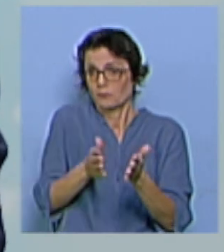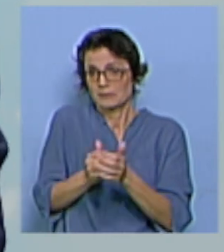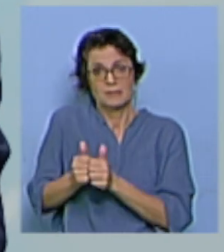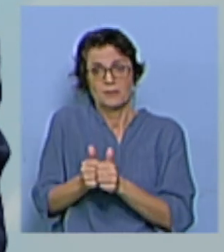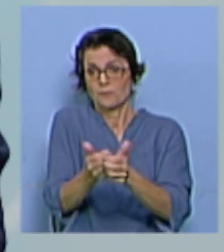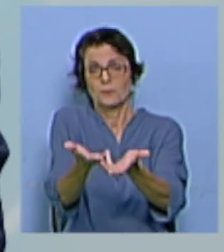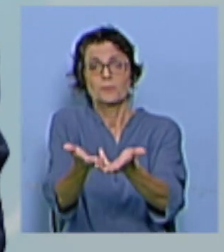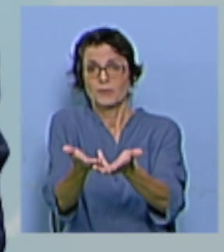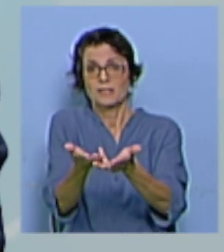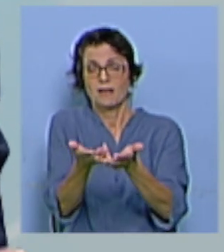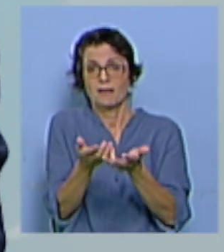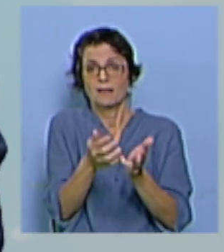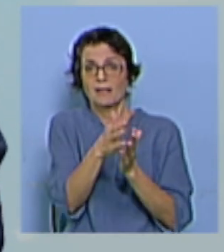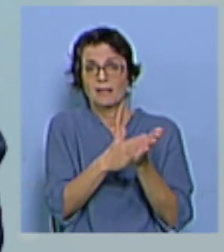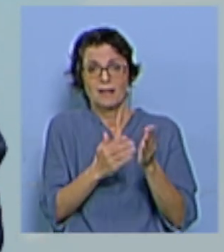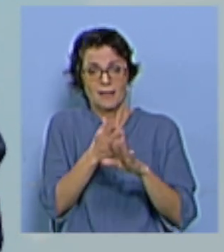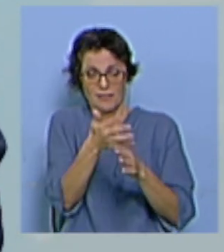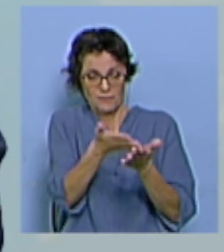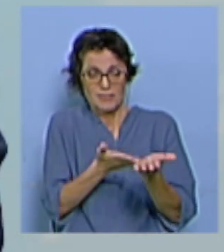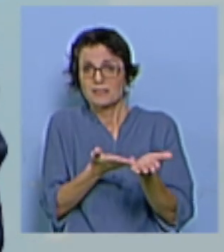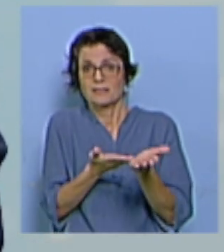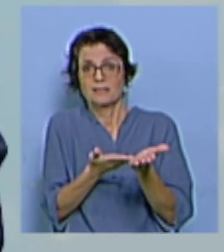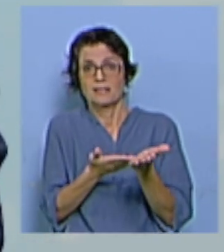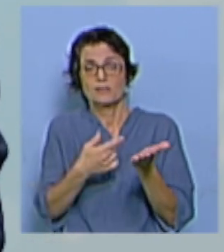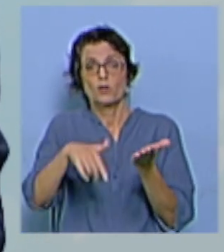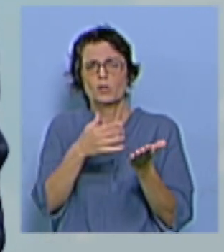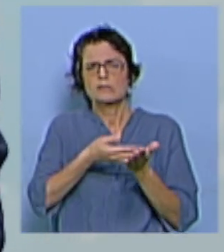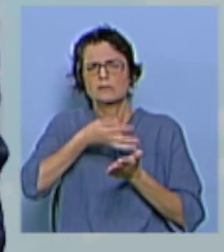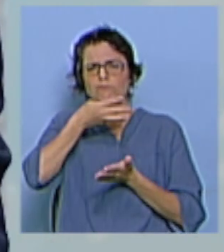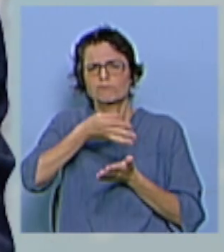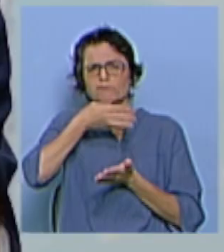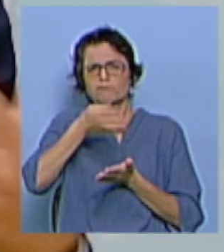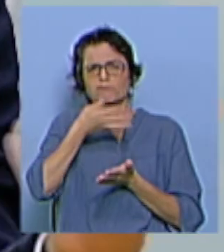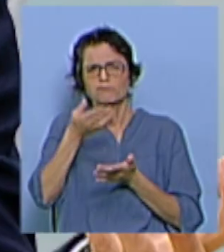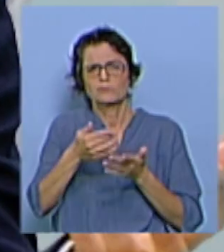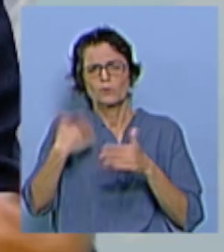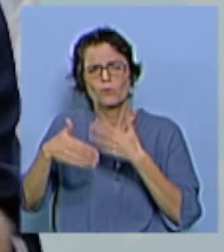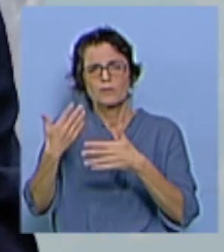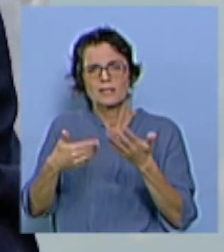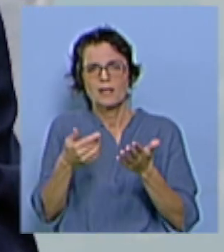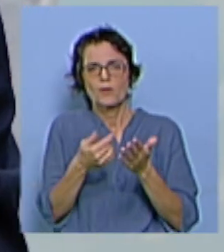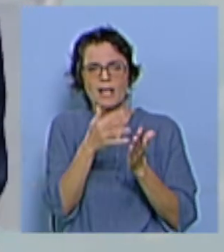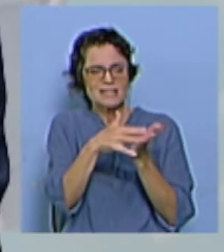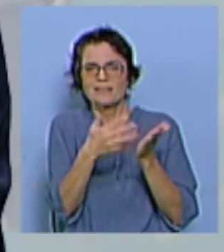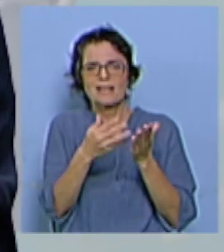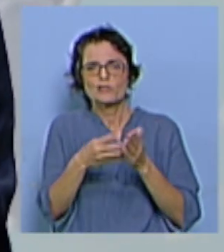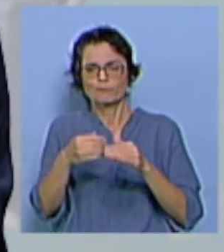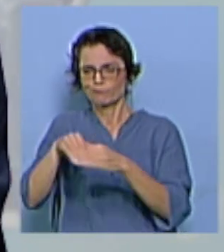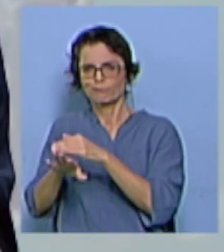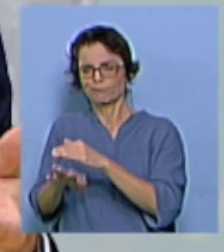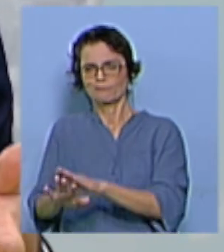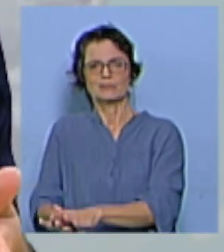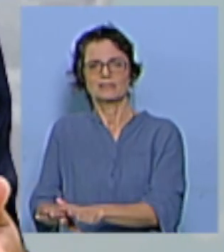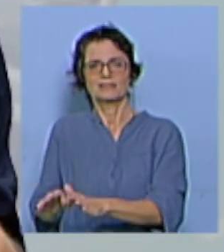fé, estas palavras todas as que nós comentámos hoje e que comentamos sempre, não são palavras que ficaram lá para trás. Nós não lemos a Bíblia, a Sagrada